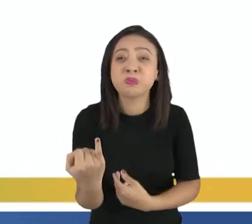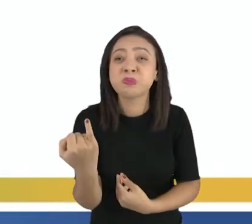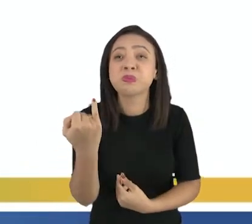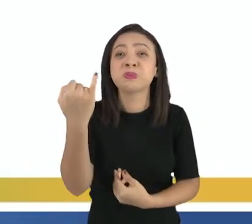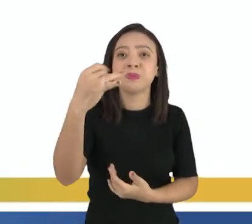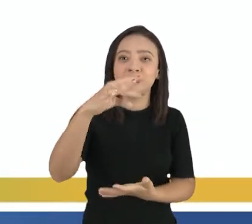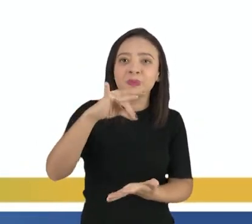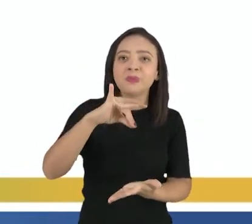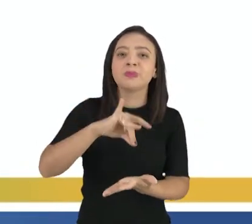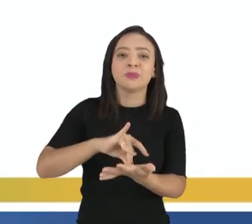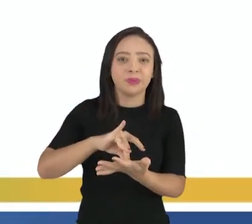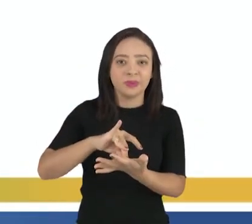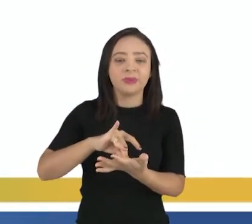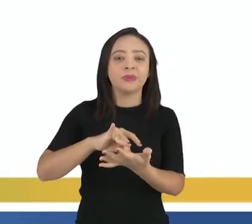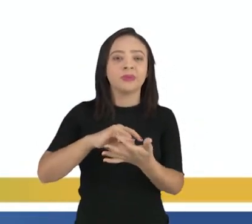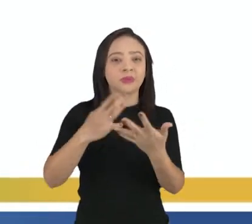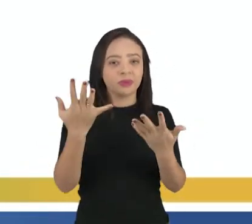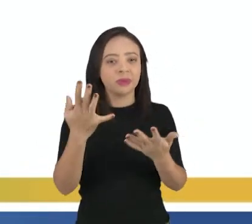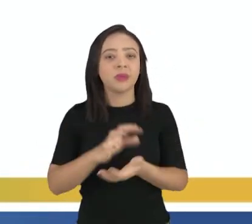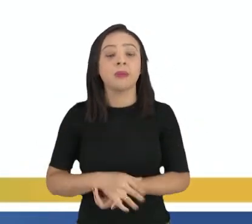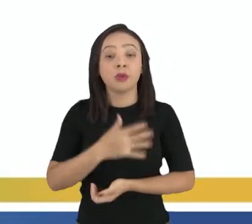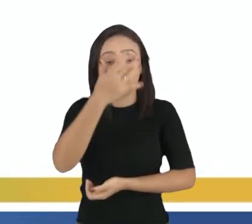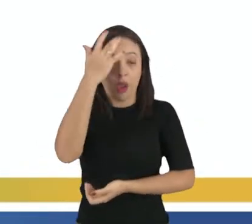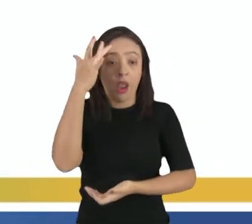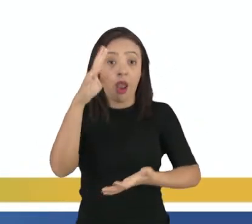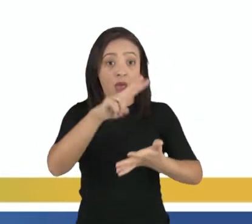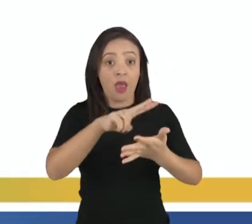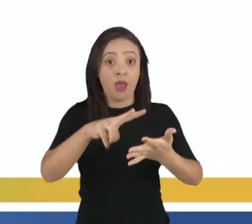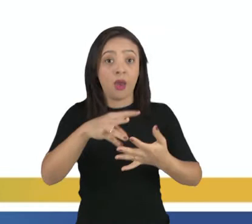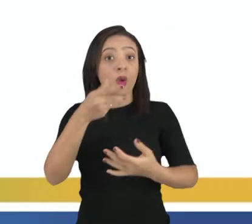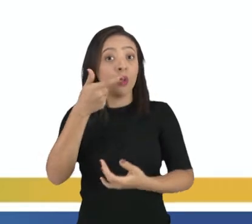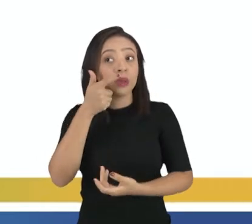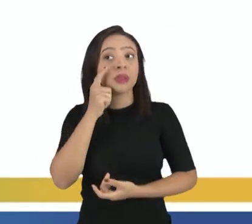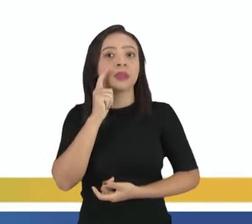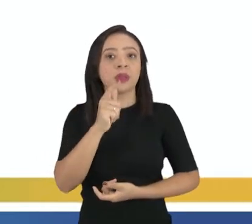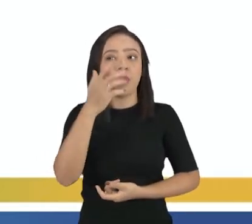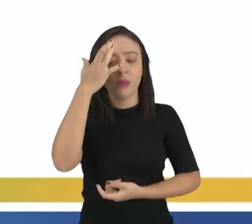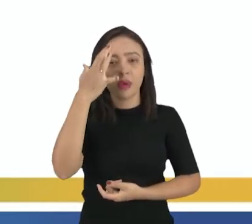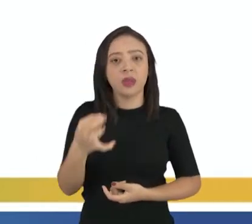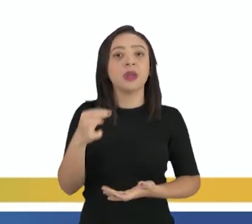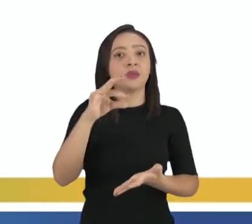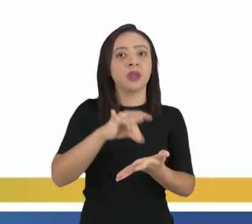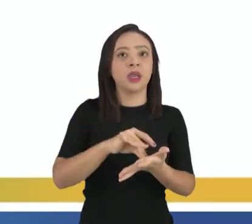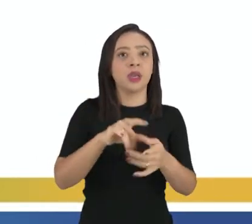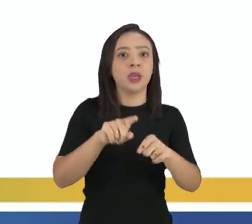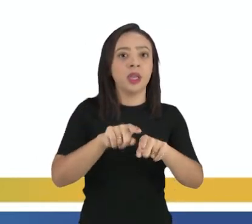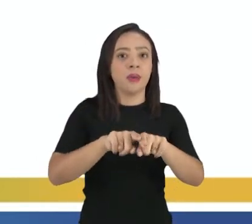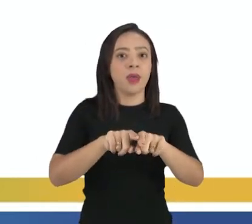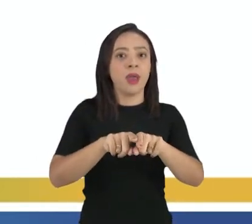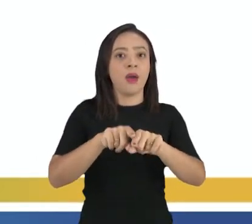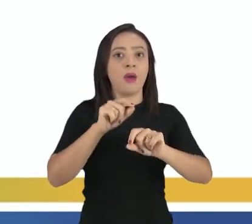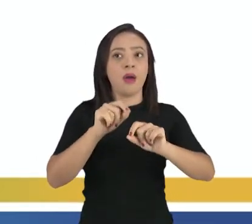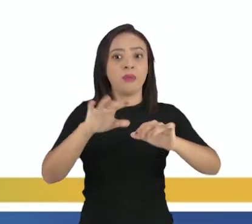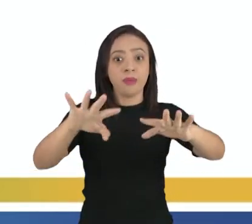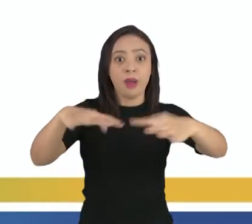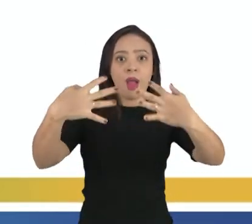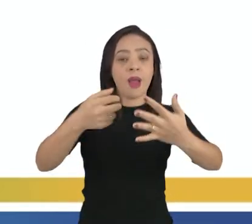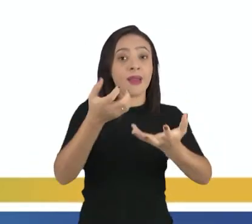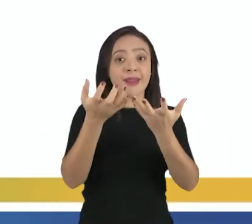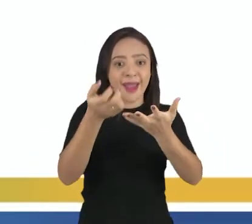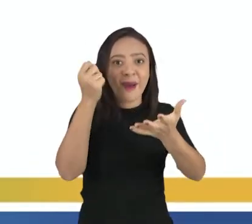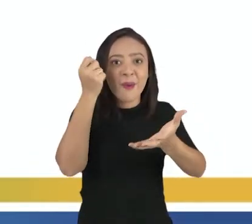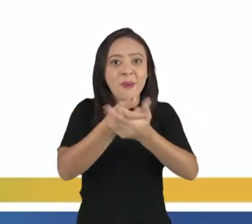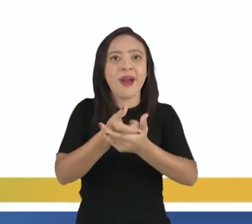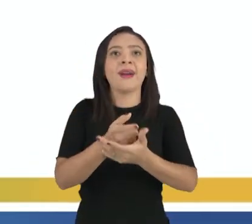importantíssimos para que quem esteja lendo possa entender e possa ser chamado a comprar esse produto.